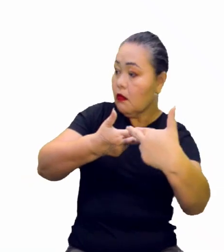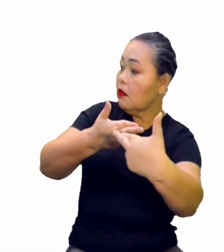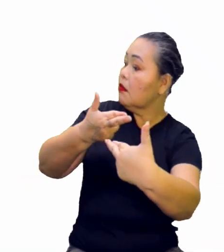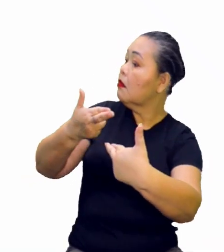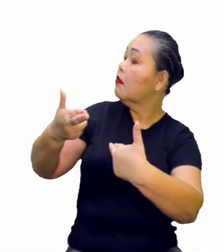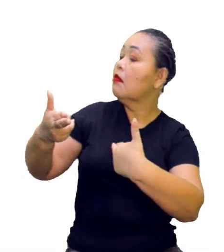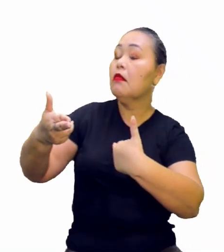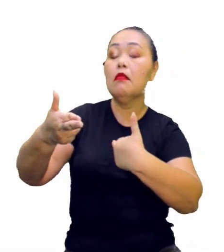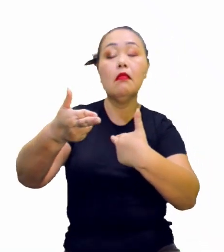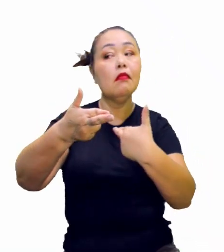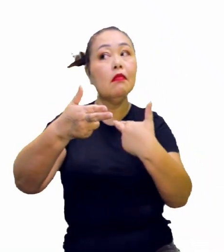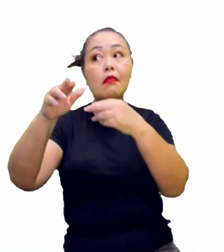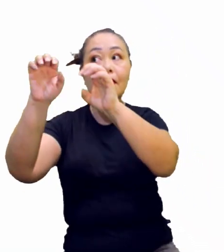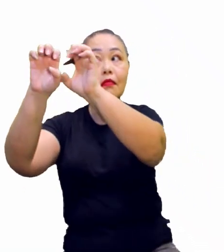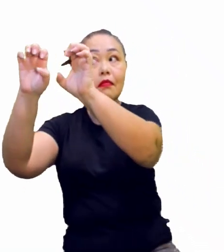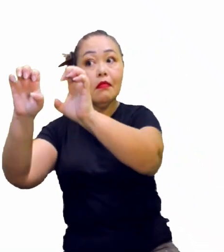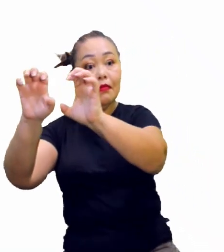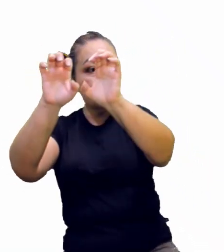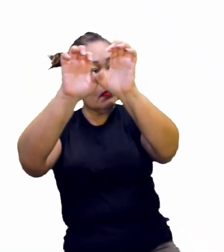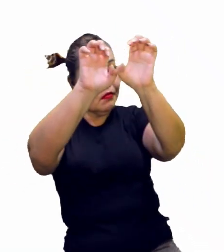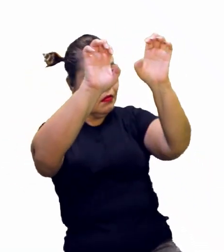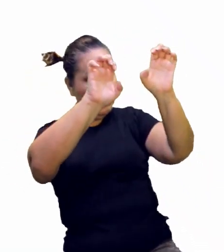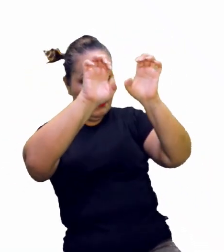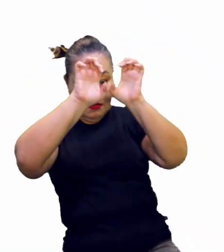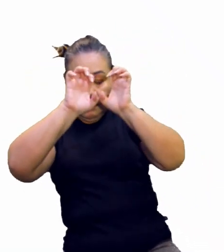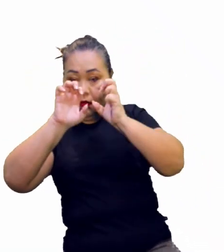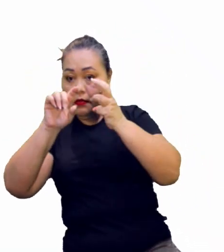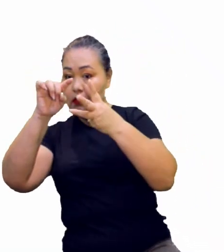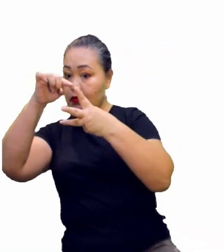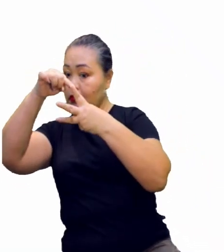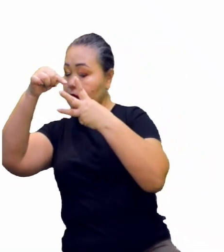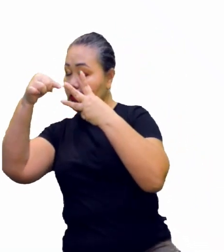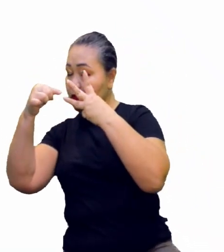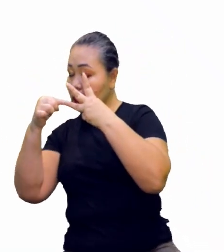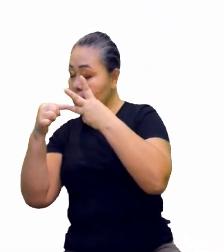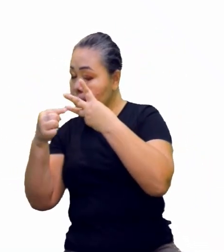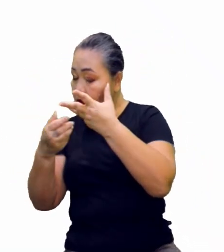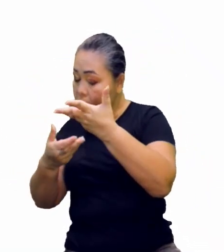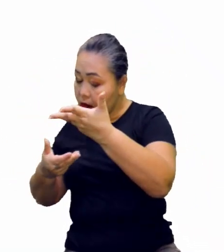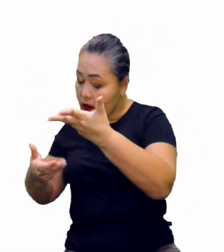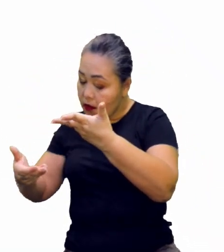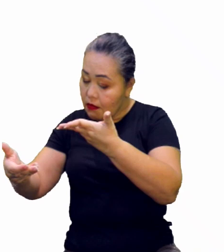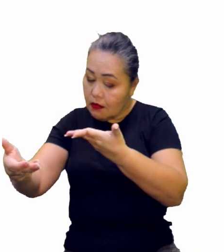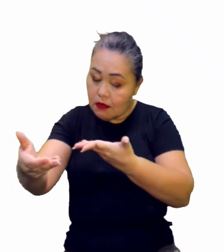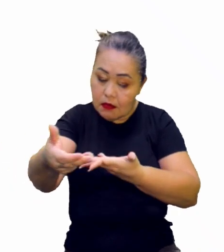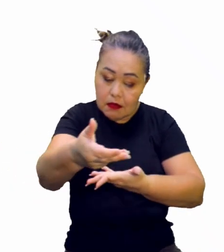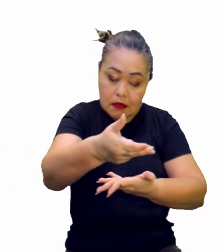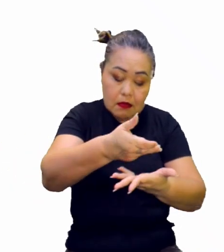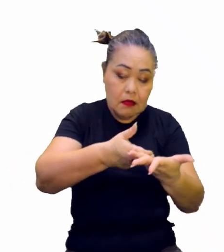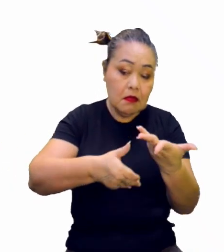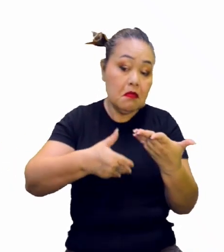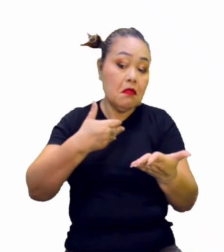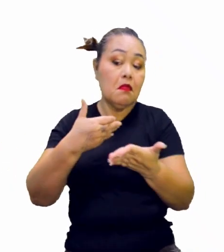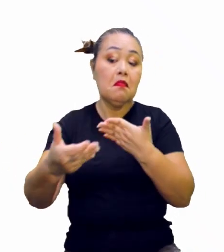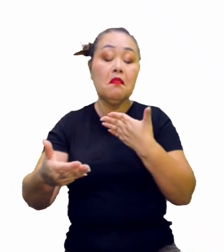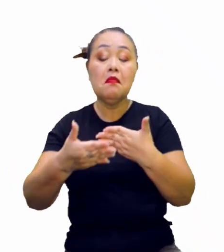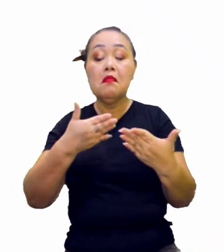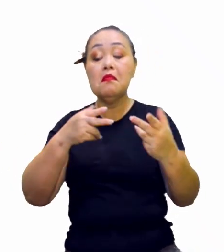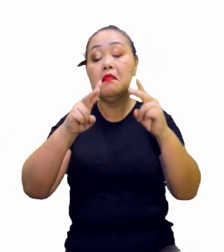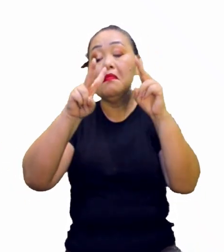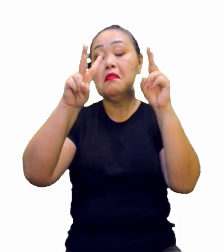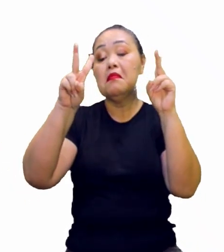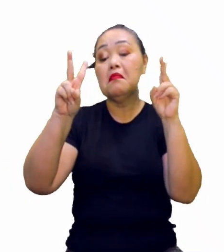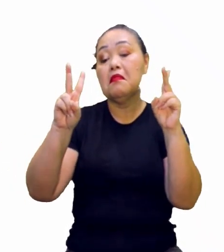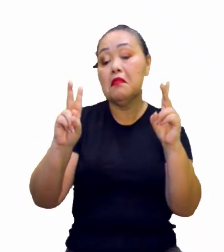estas estruturas. Por isso que qualquer assunto, o professor já falou desse assunto e o estudante